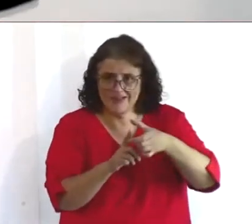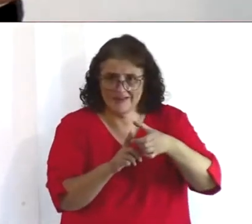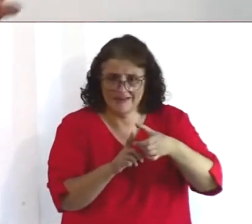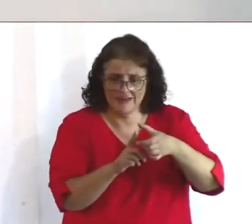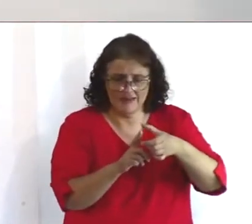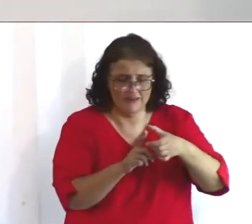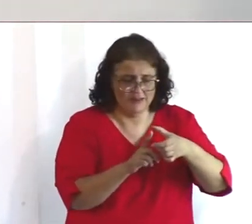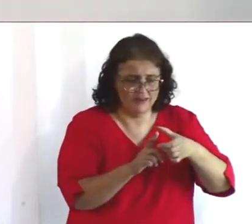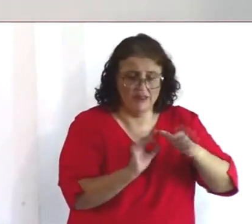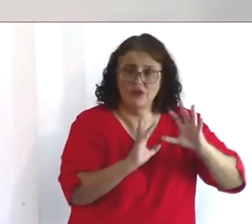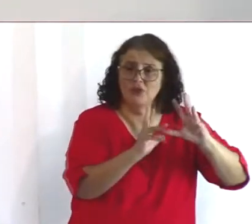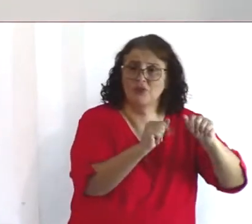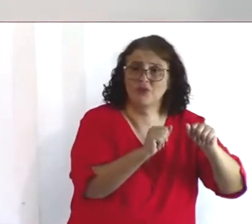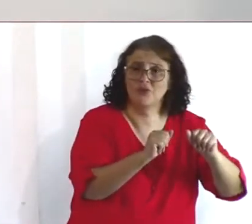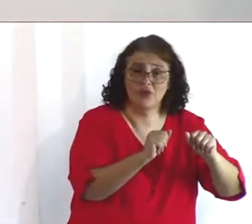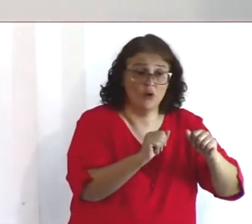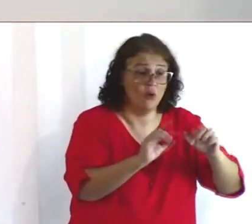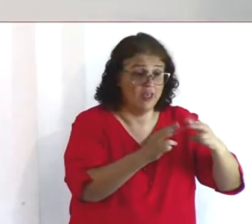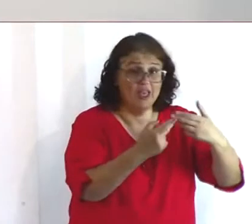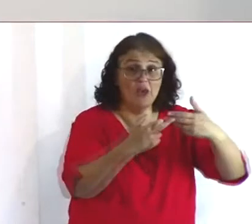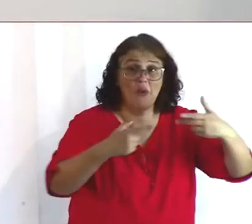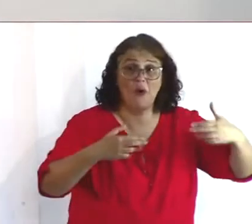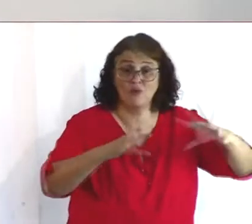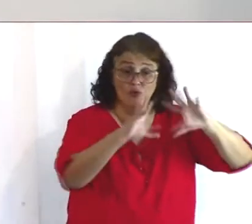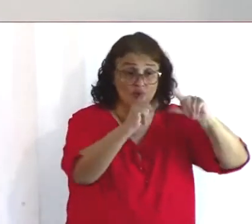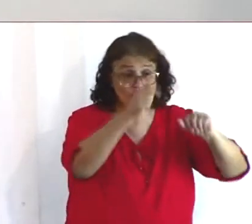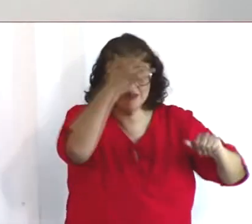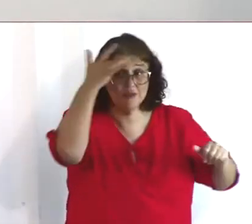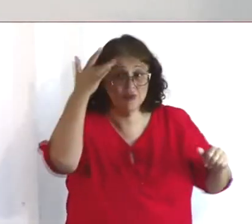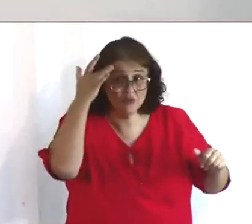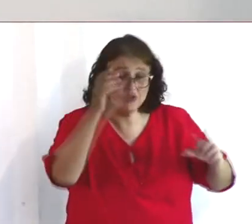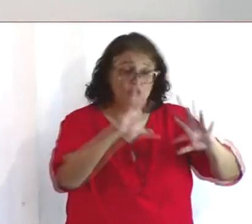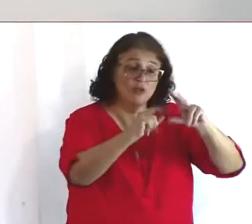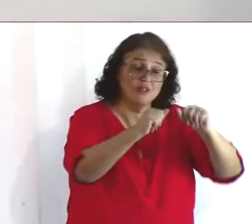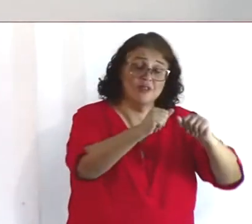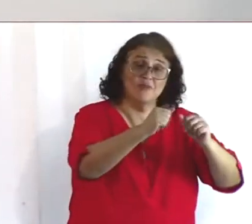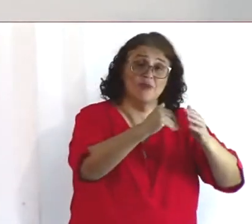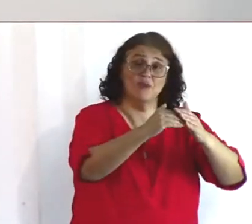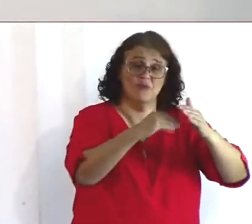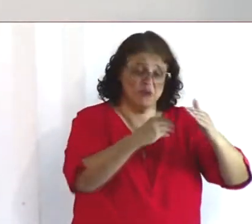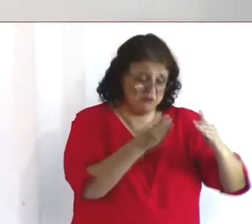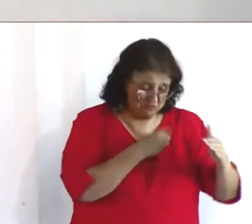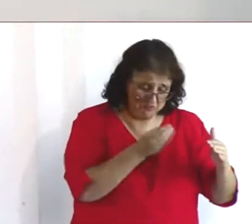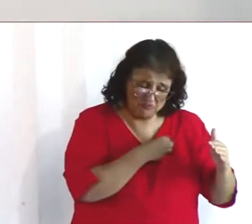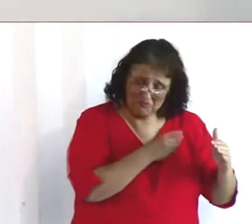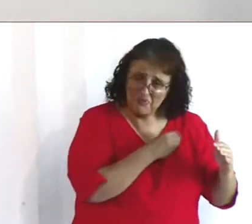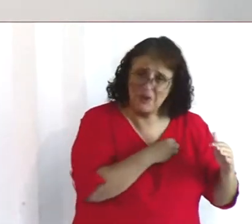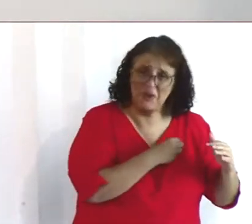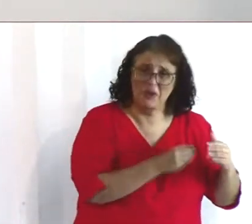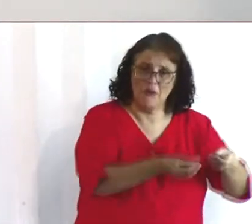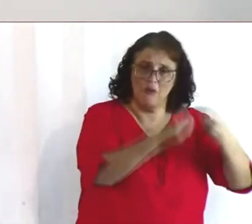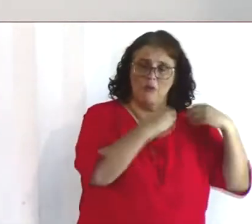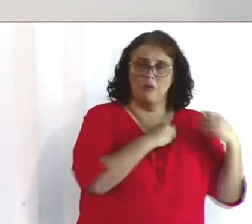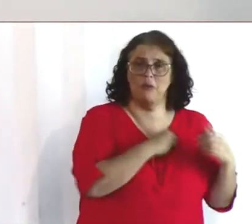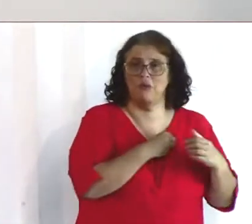como todas as pessoas vivem debaixo dos limites do pecado, ele não poderia se